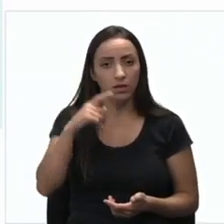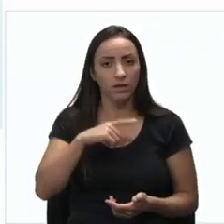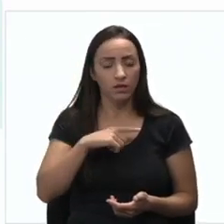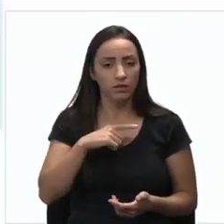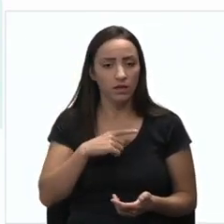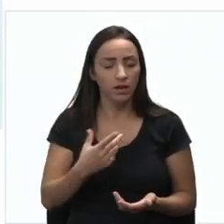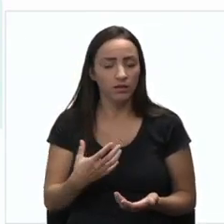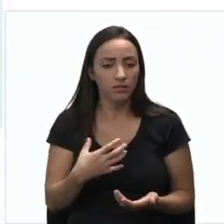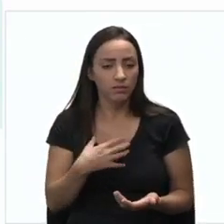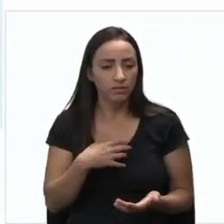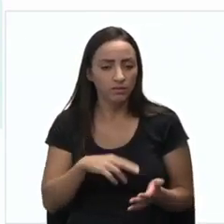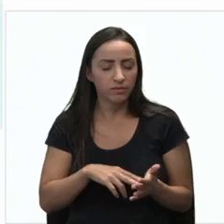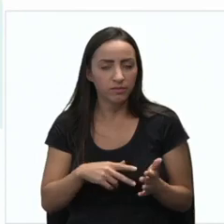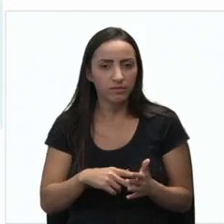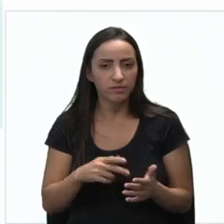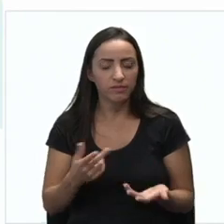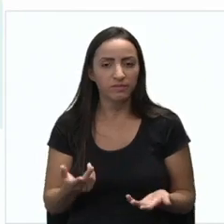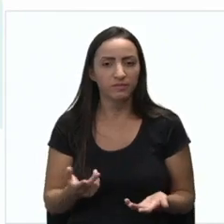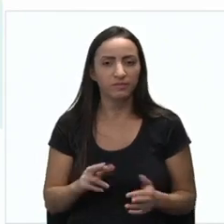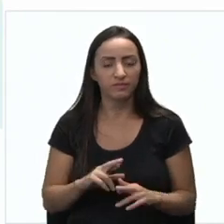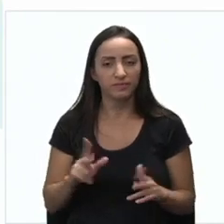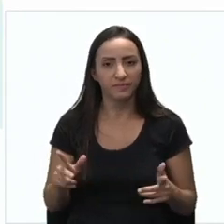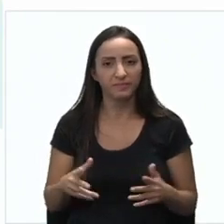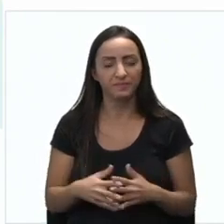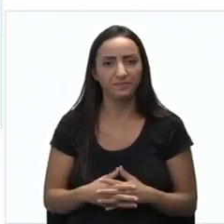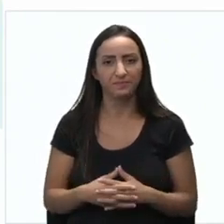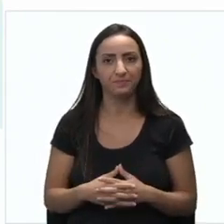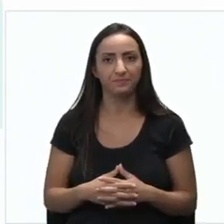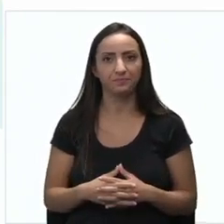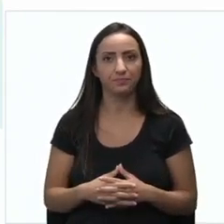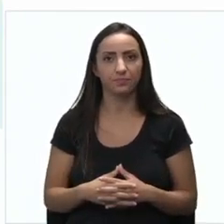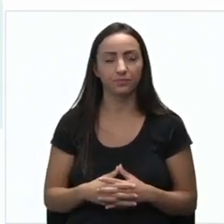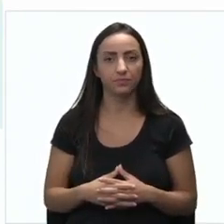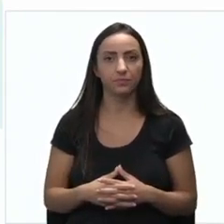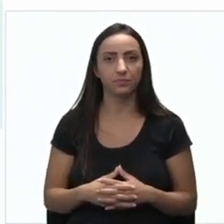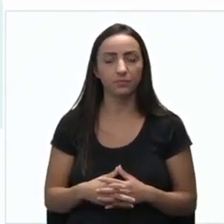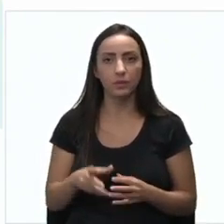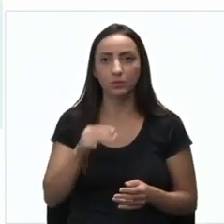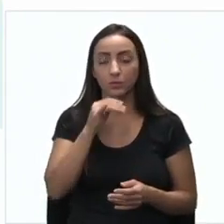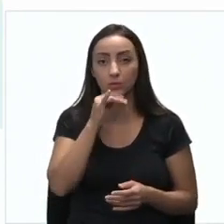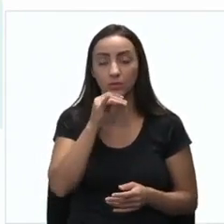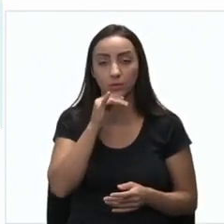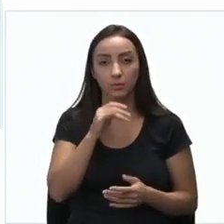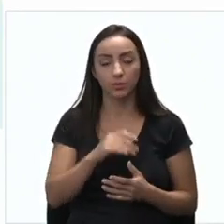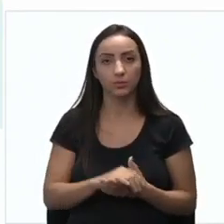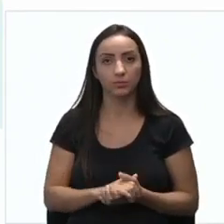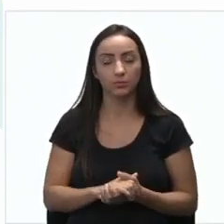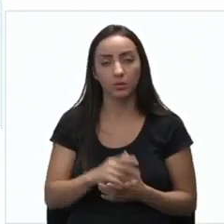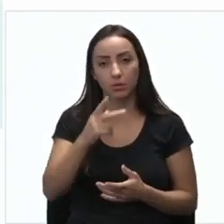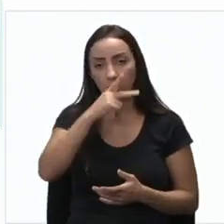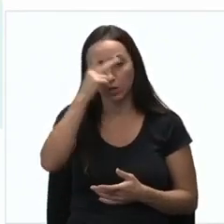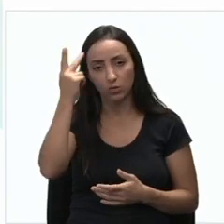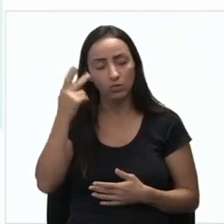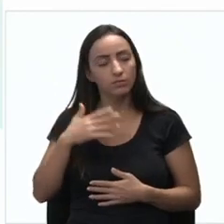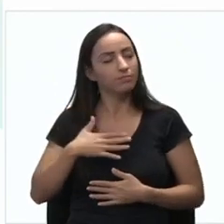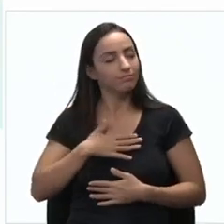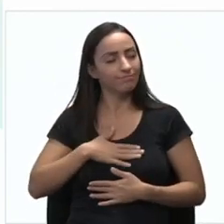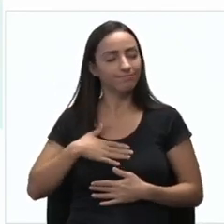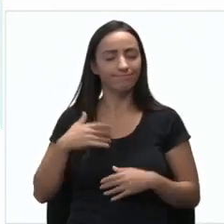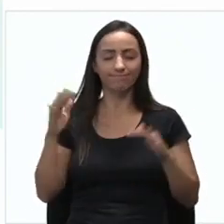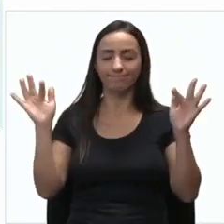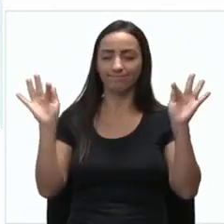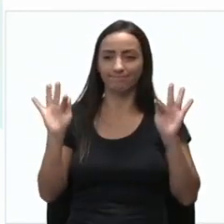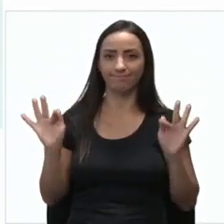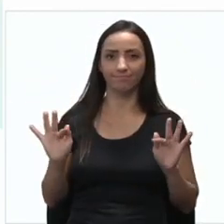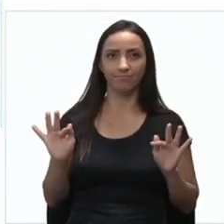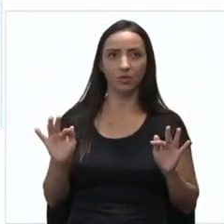um sentido, então, diferente. Então, alguém que está, né, aqui satisfeito, normal,